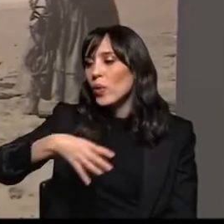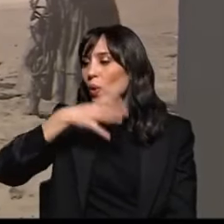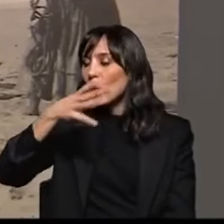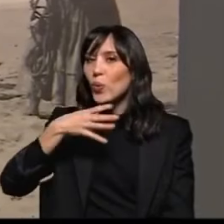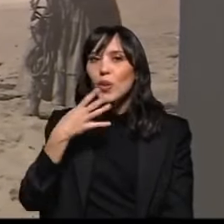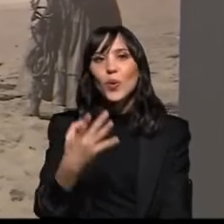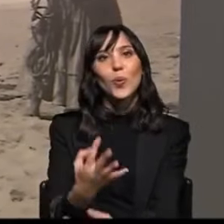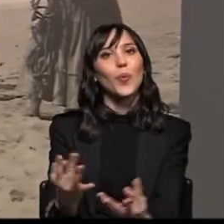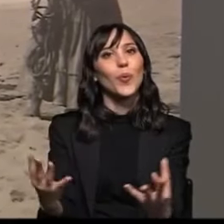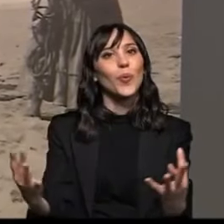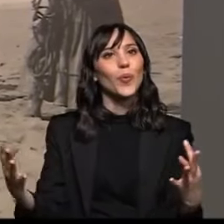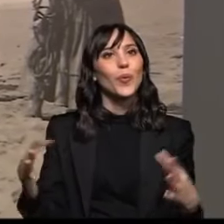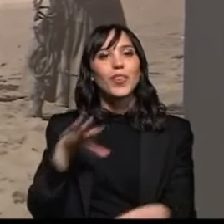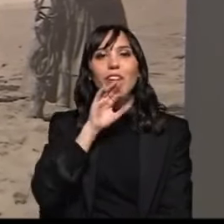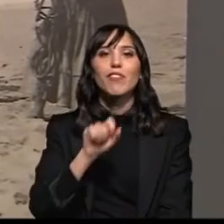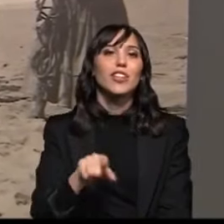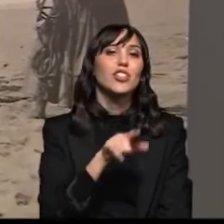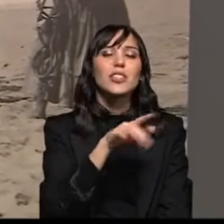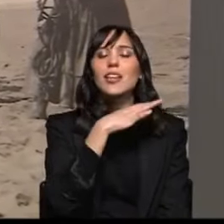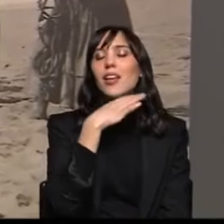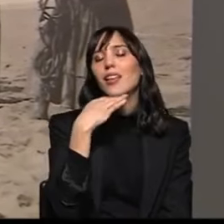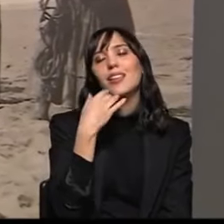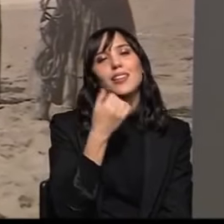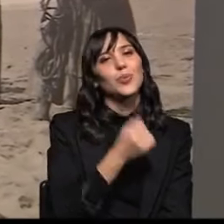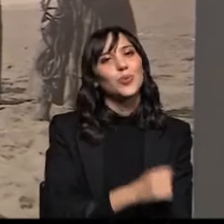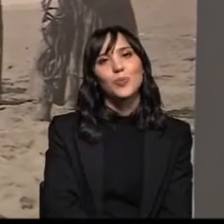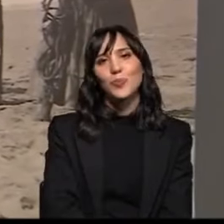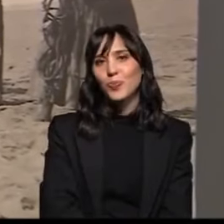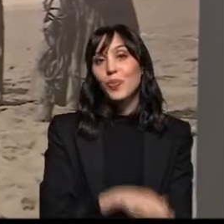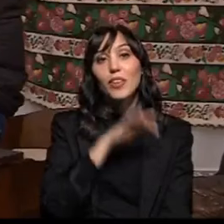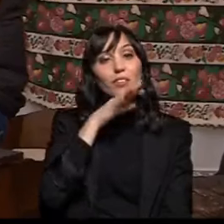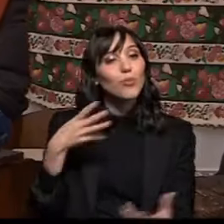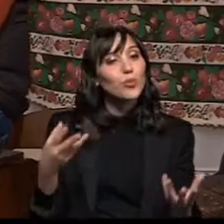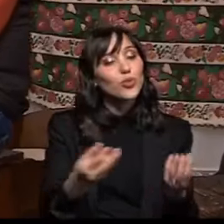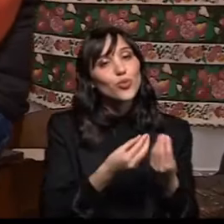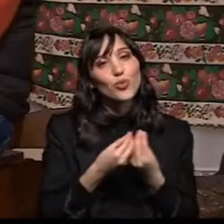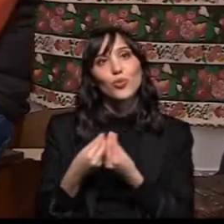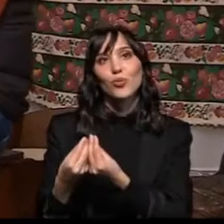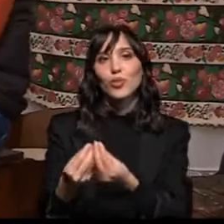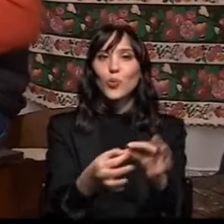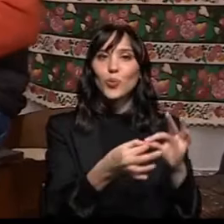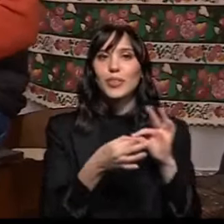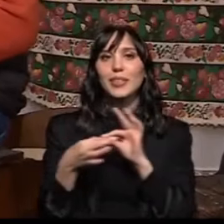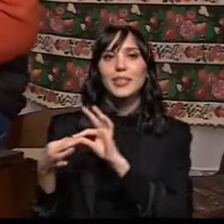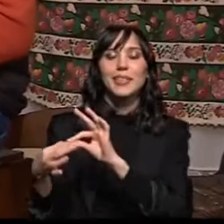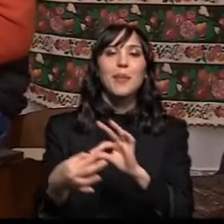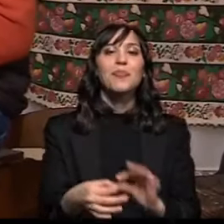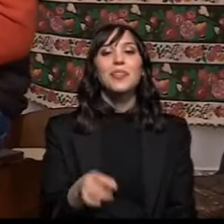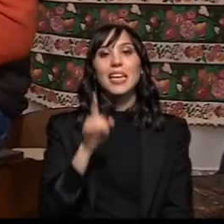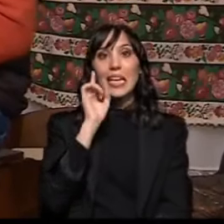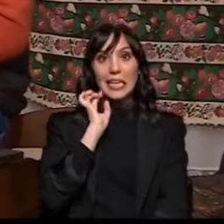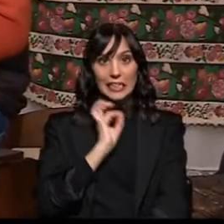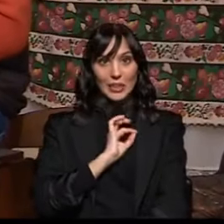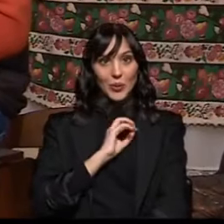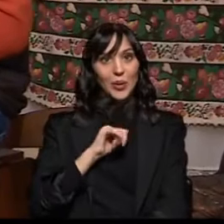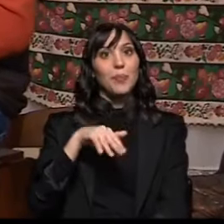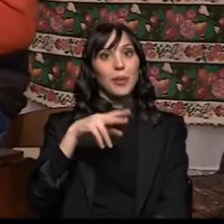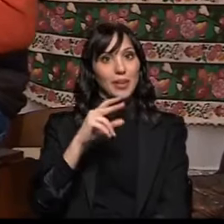contar. Era a coisa mais linda, era a família unida, junta. Dona Maria do Desterro teve uma